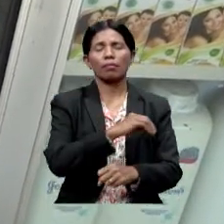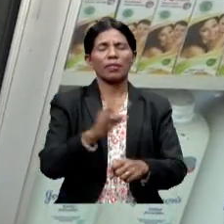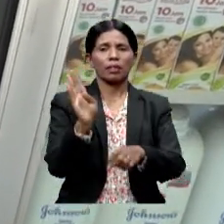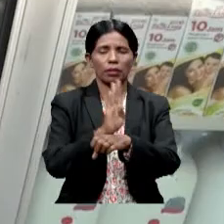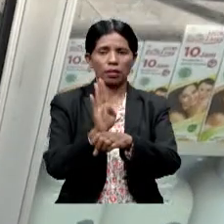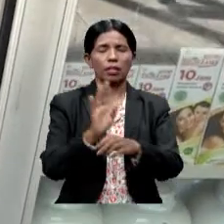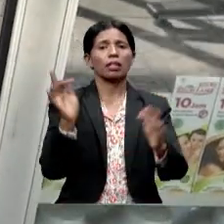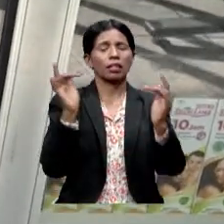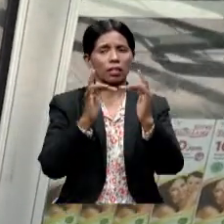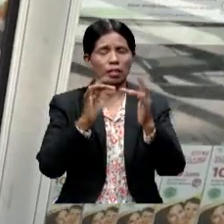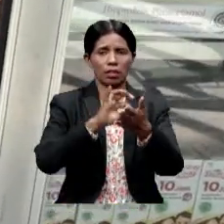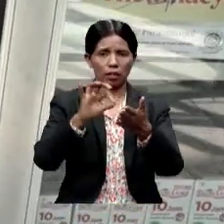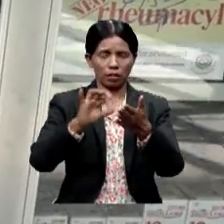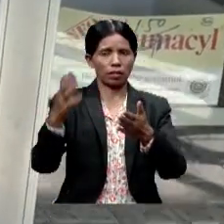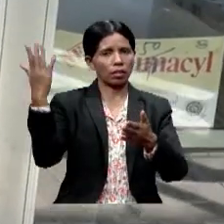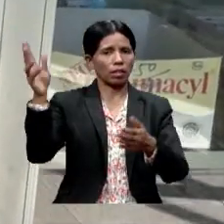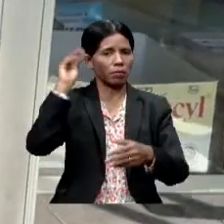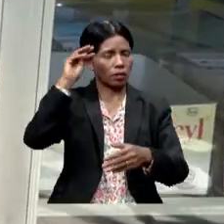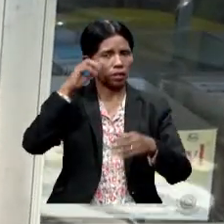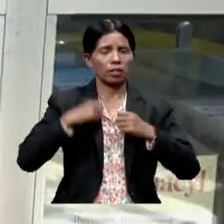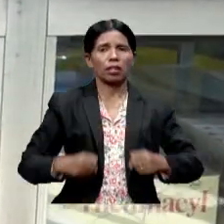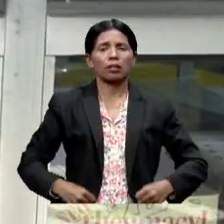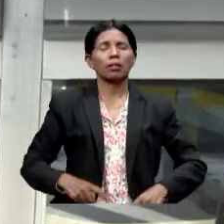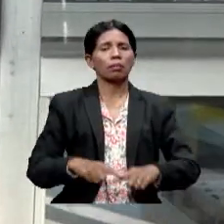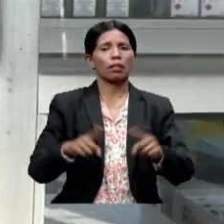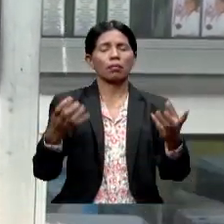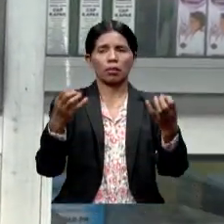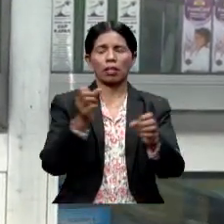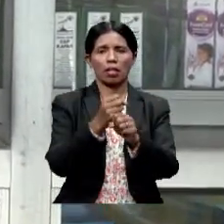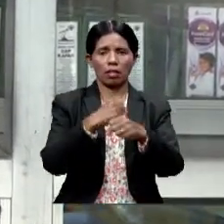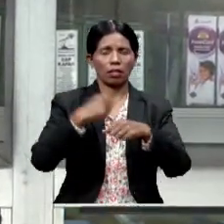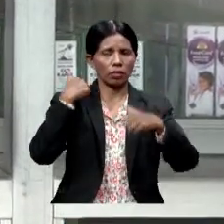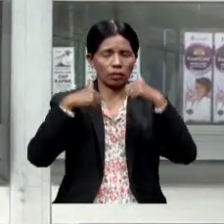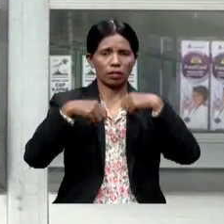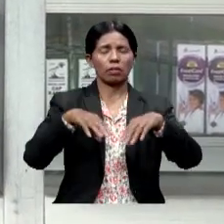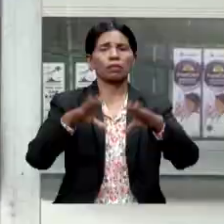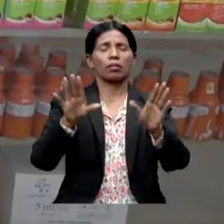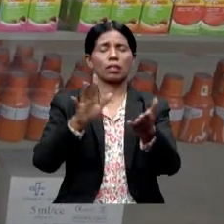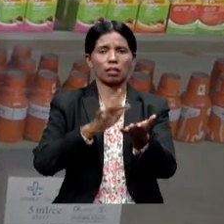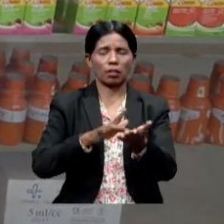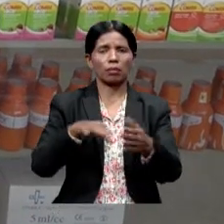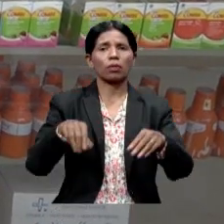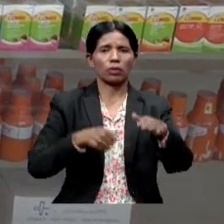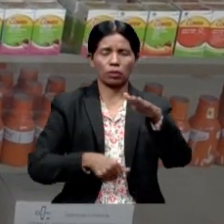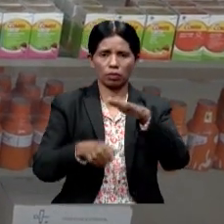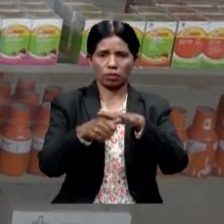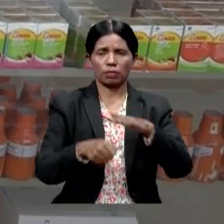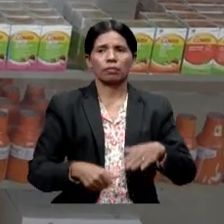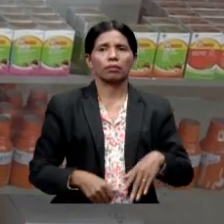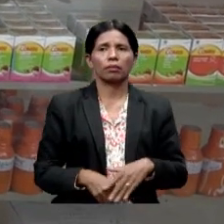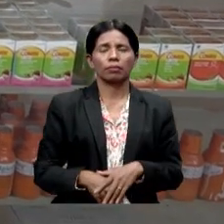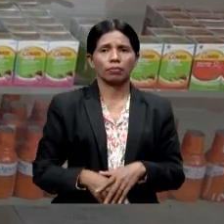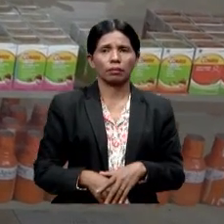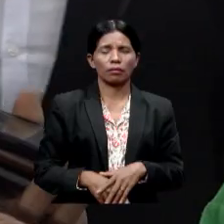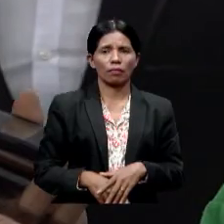online balu resista ona e Ministério Saúde mai be barak makhalau atividade fam produto ho ilegal. Ya business online sir